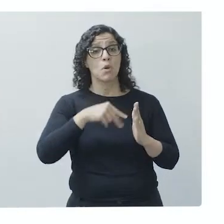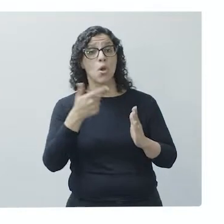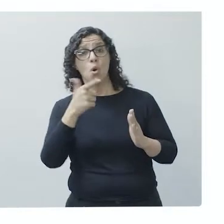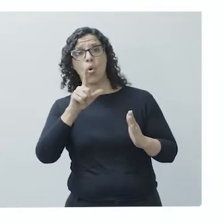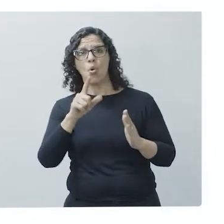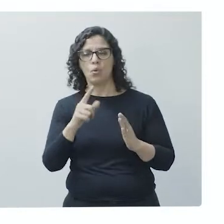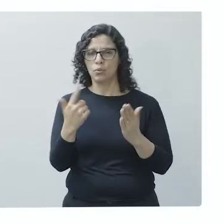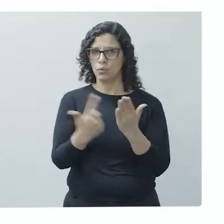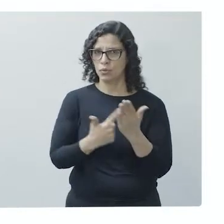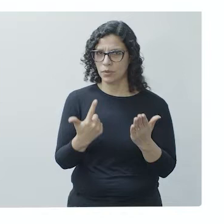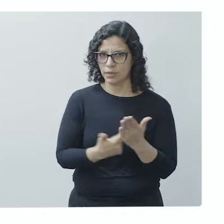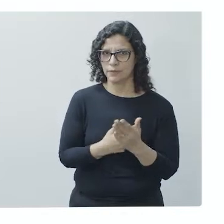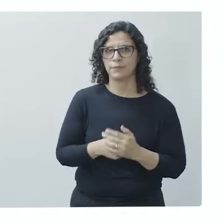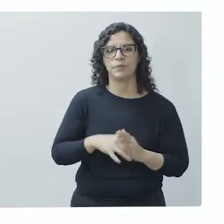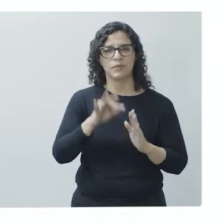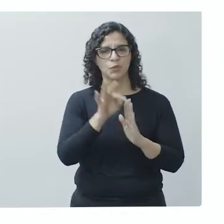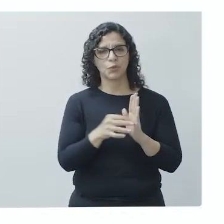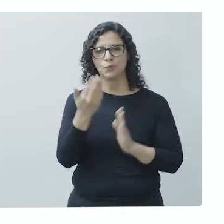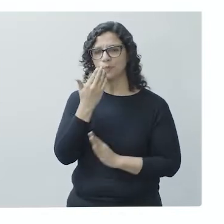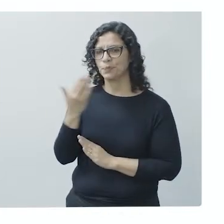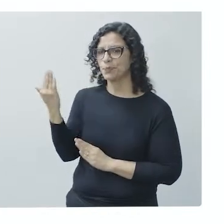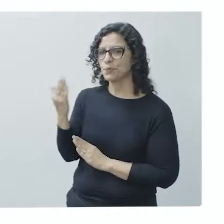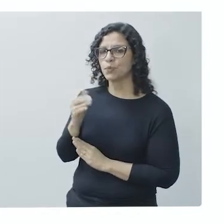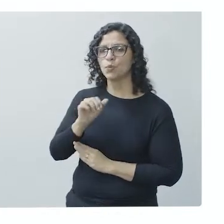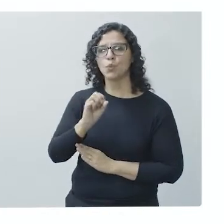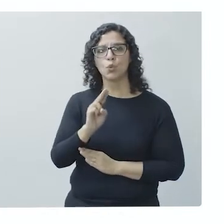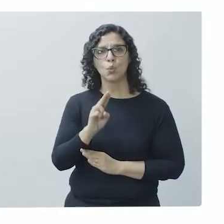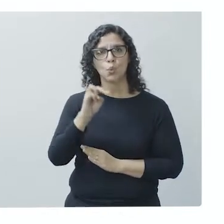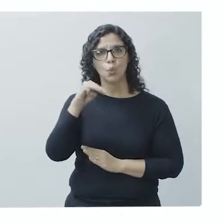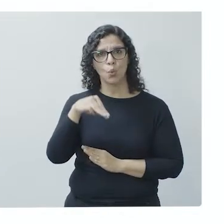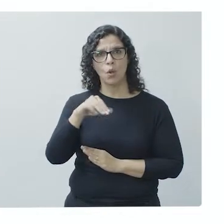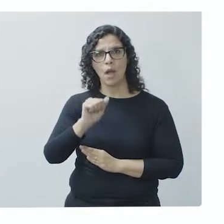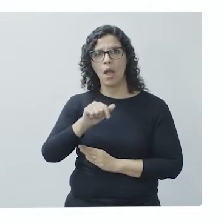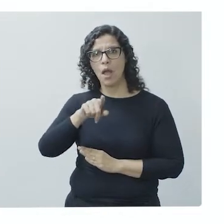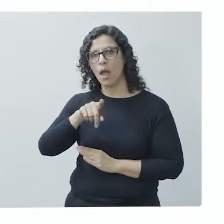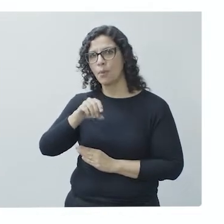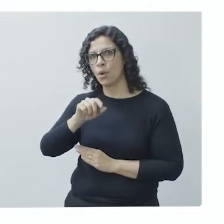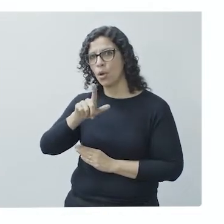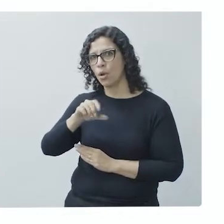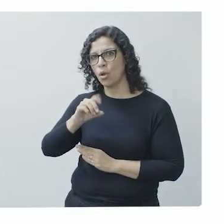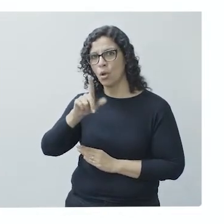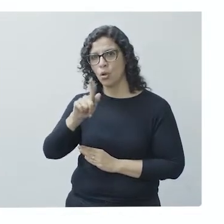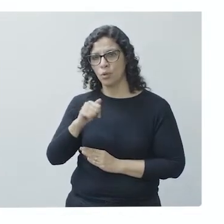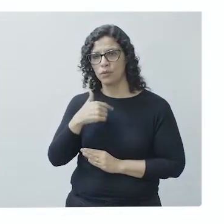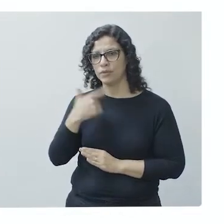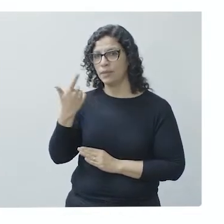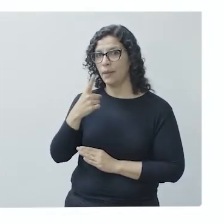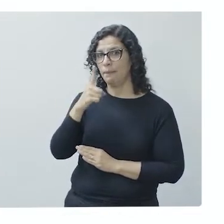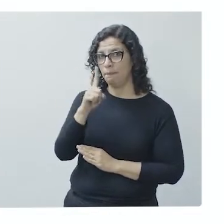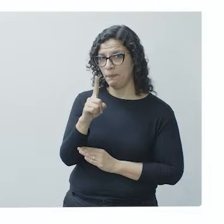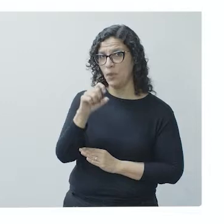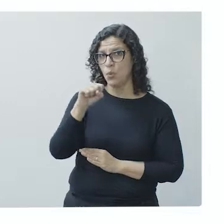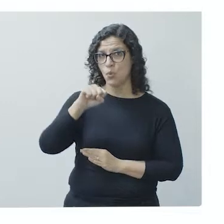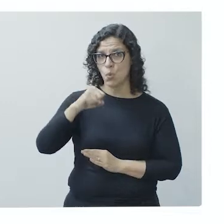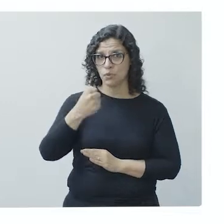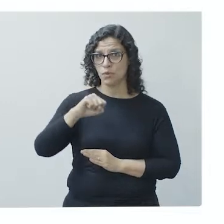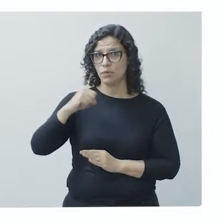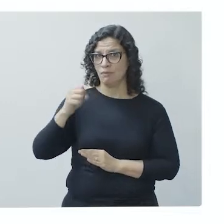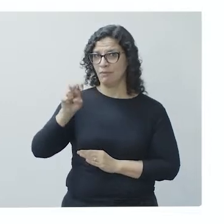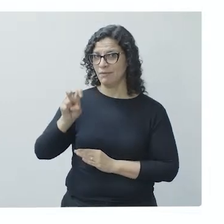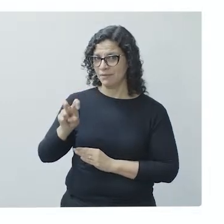a leitura de um outro texto, chamado Um Apólogo. E aí eu coloquei a data para vocês, o ano